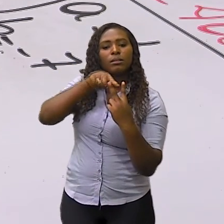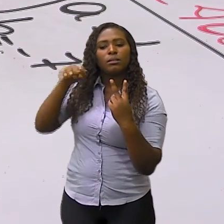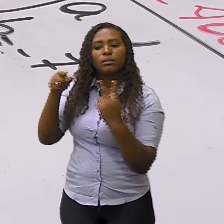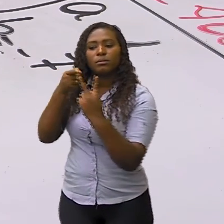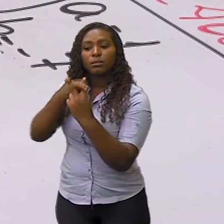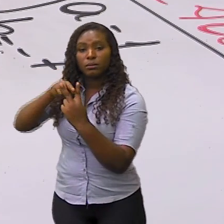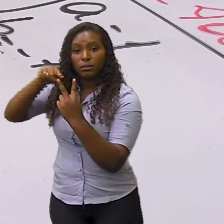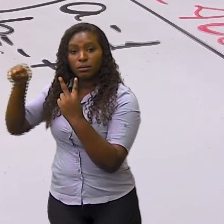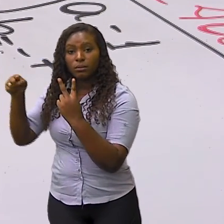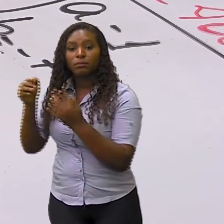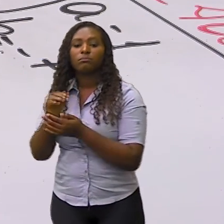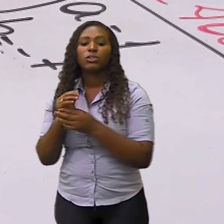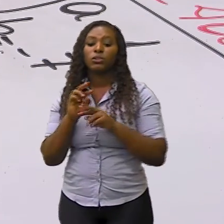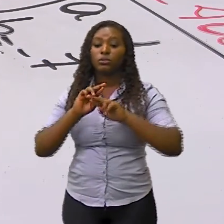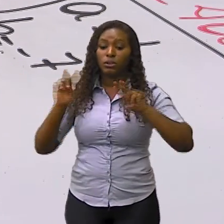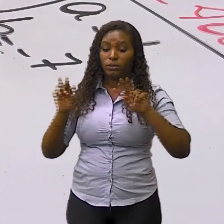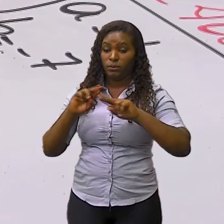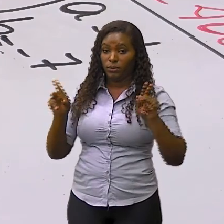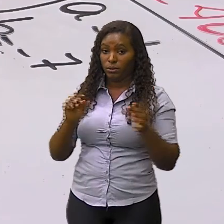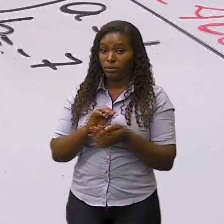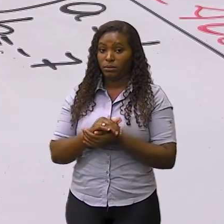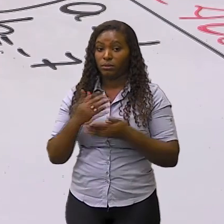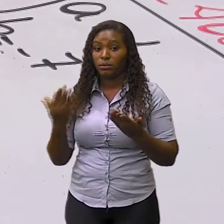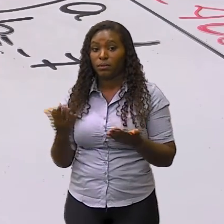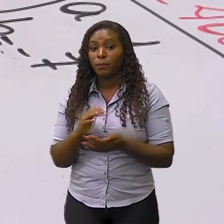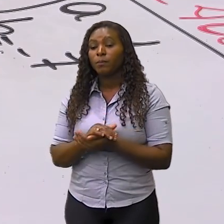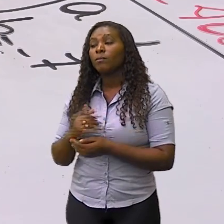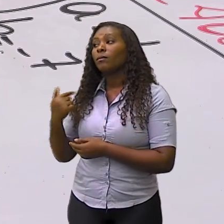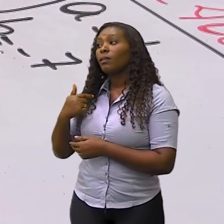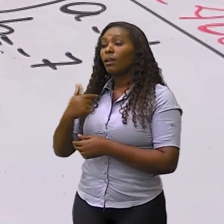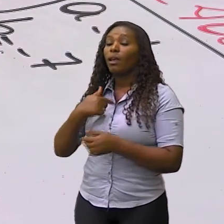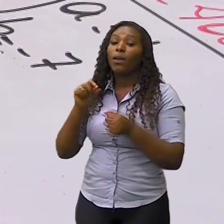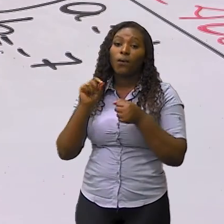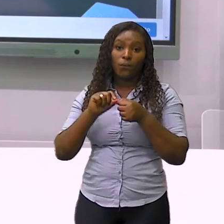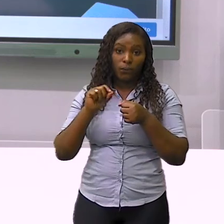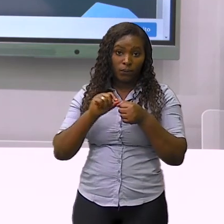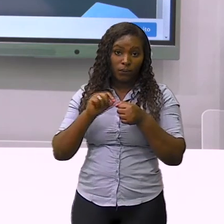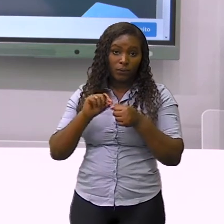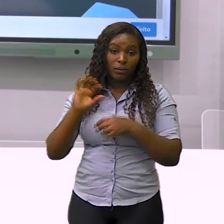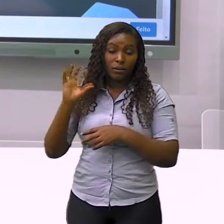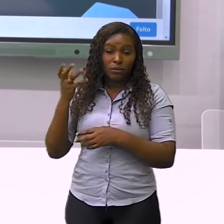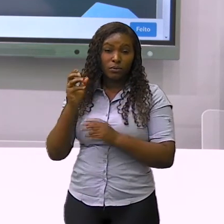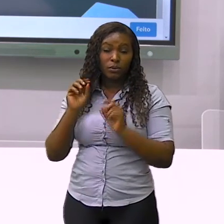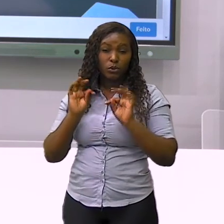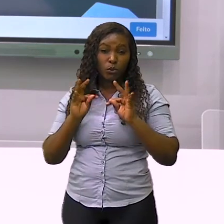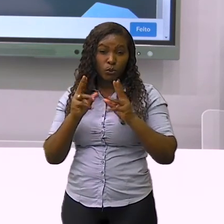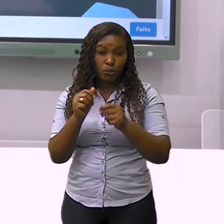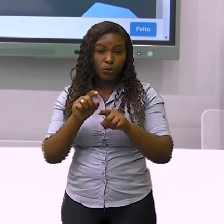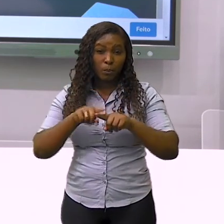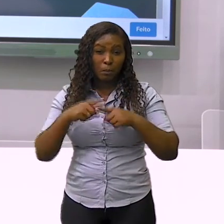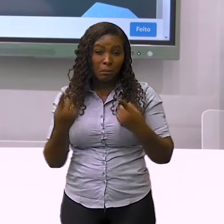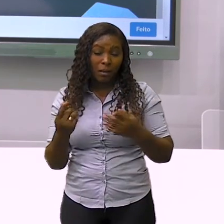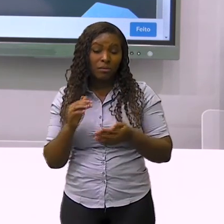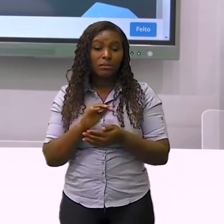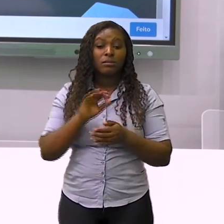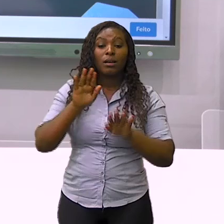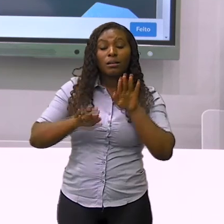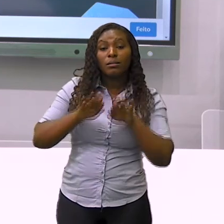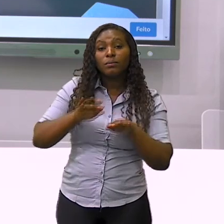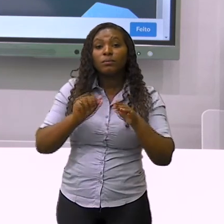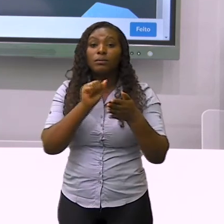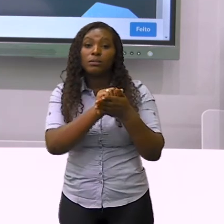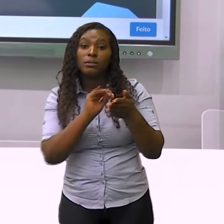deu maior do que 0. Isso significa que x1 vai ser diferente